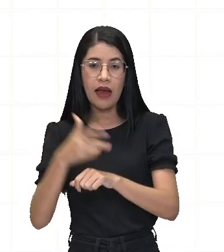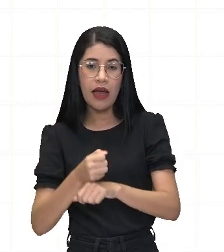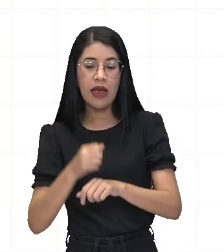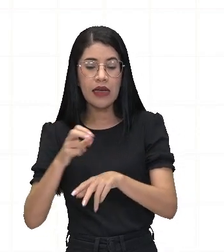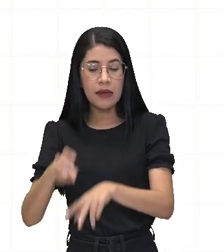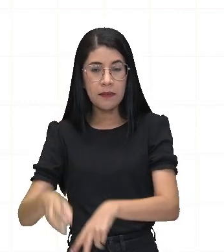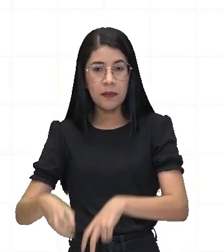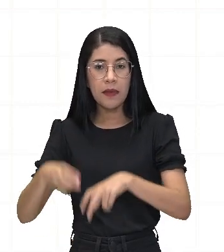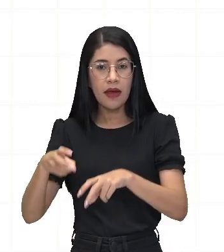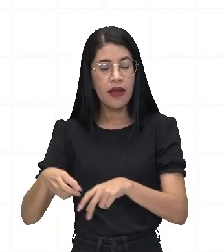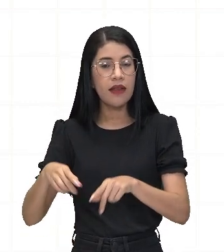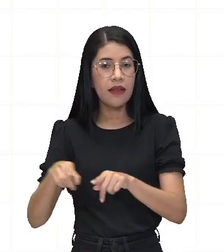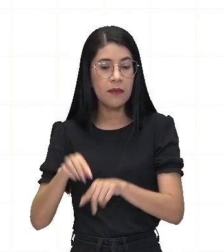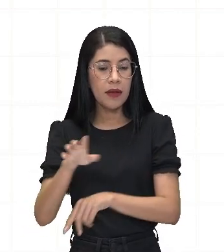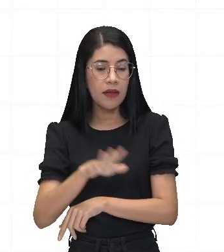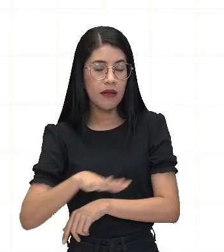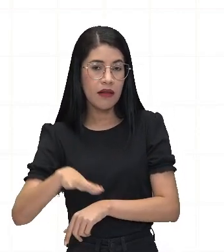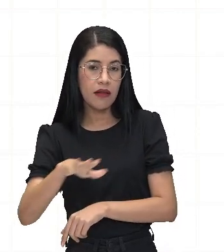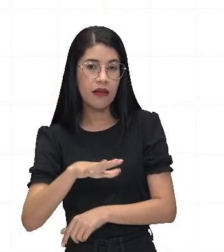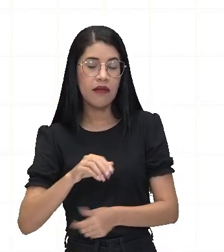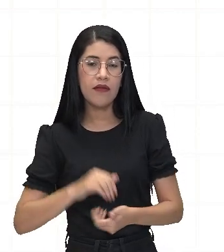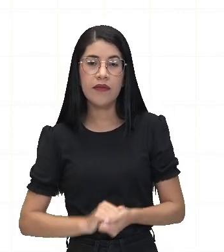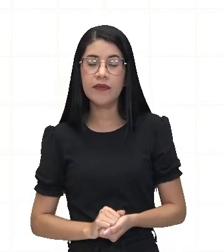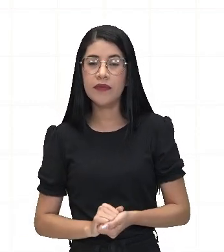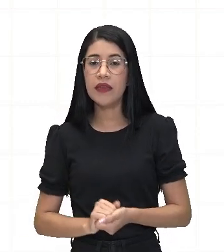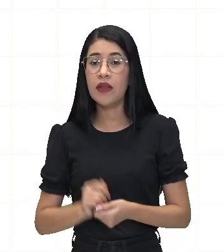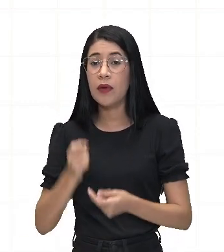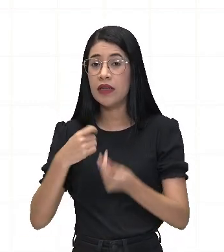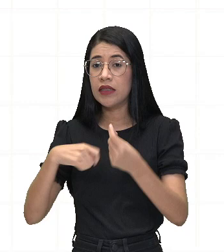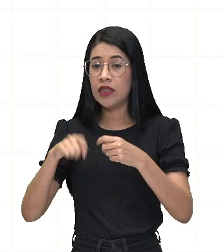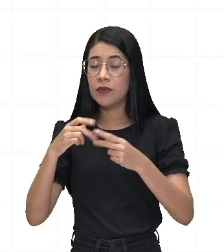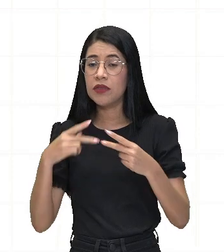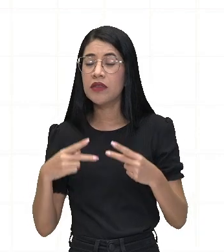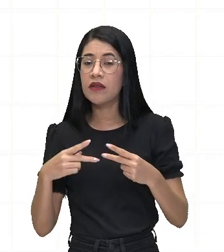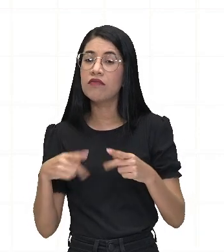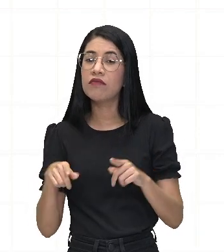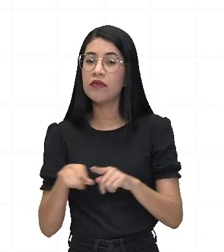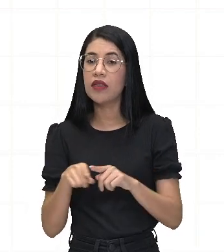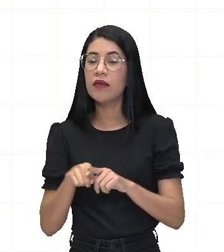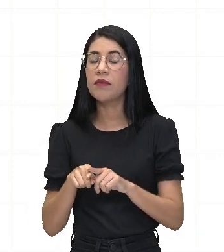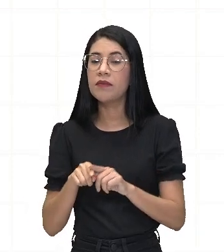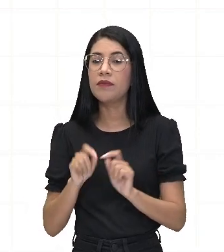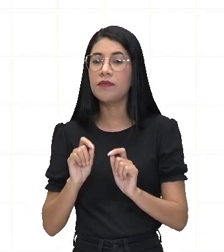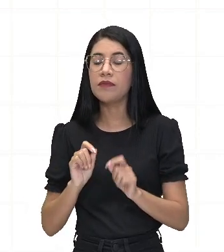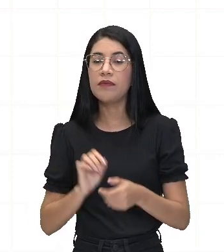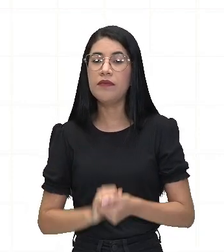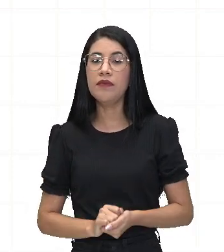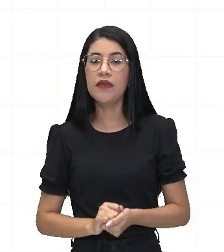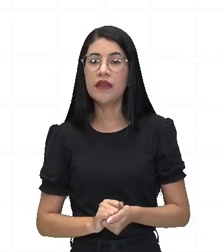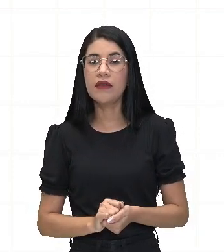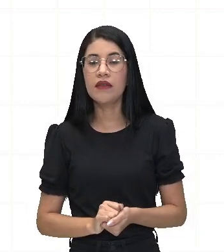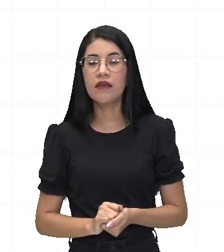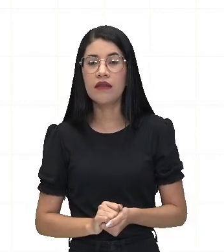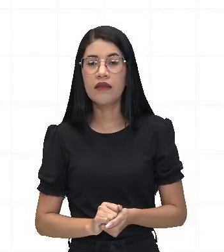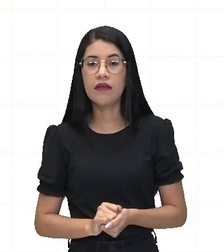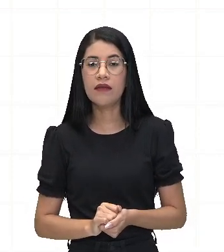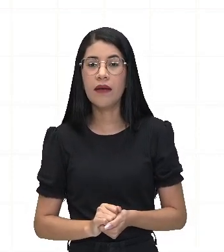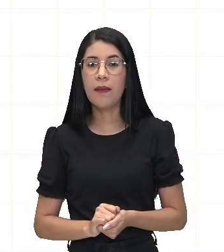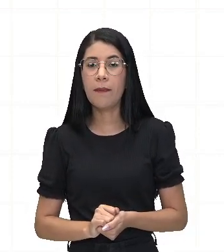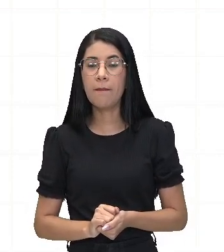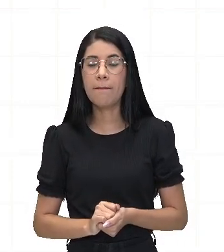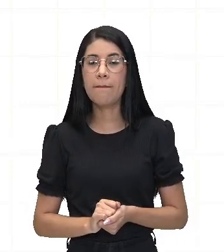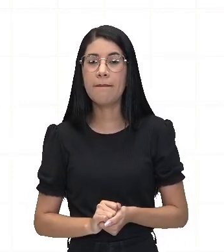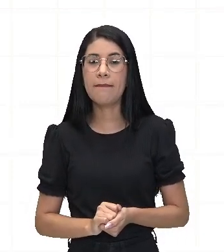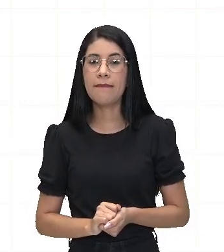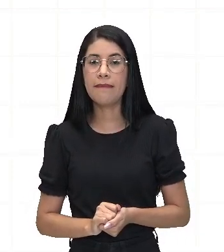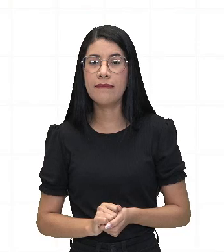das capitanias, né? Então, toda uma administração dessa capitania vai ser levada em consideração também com